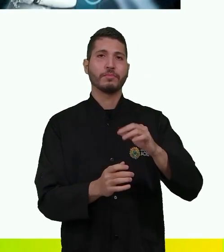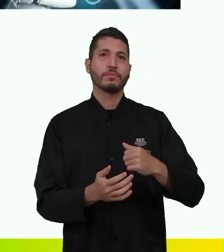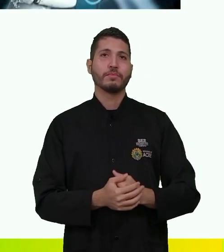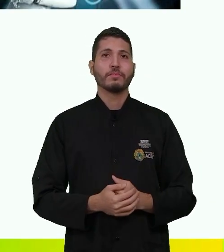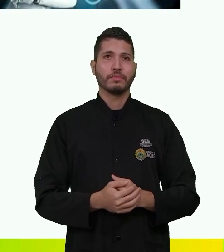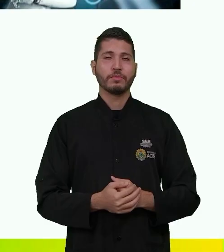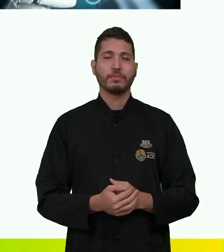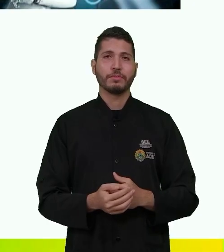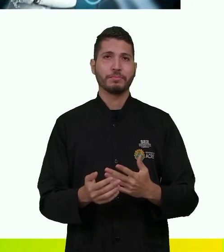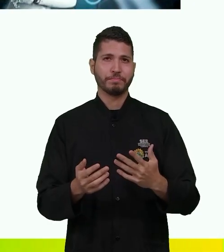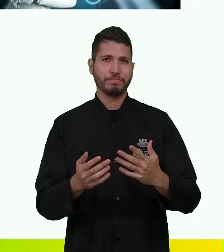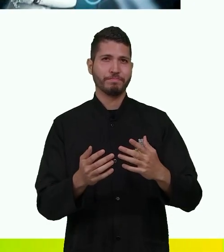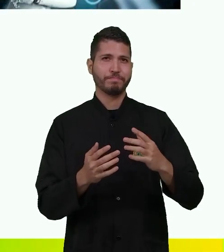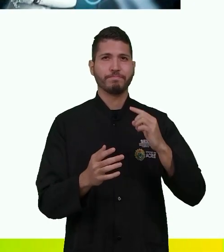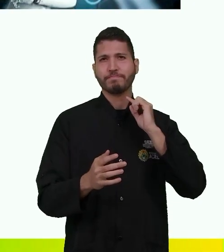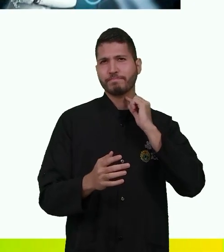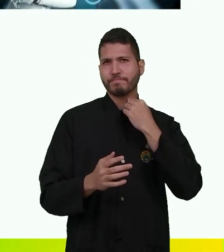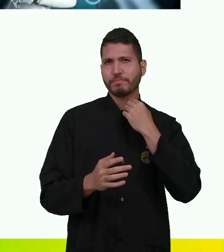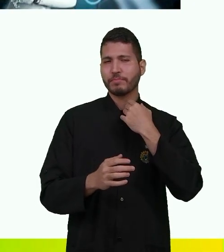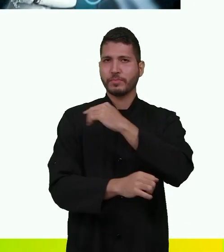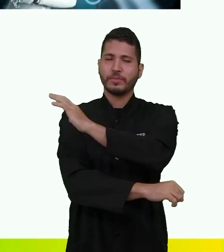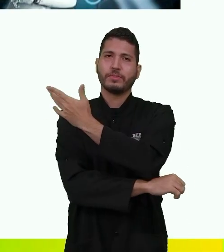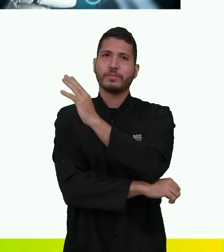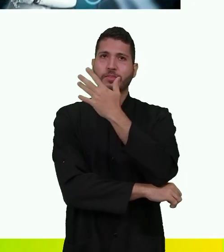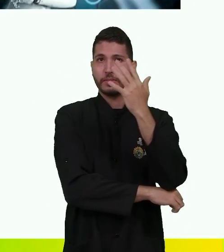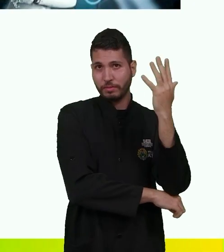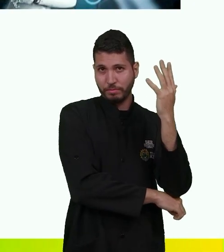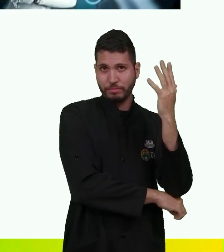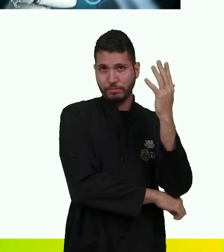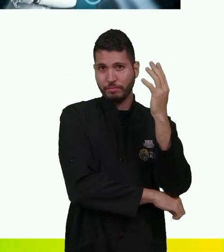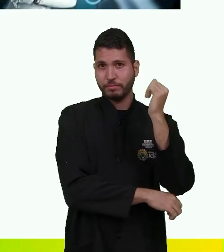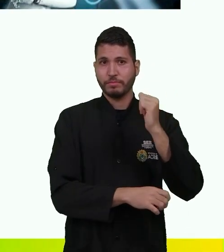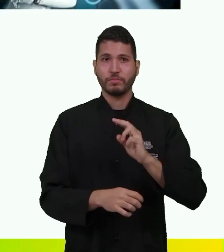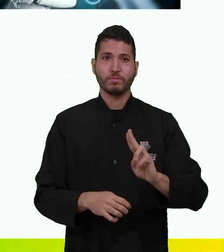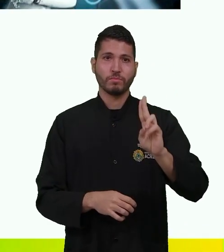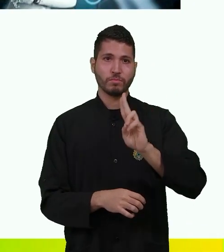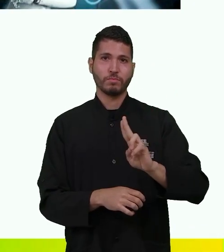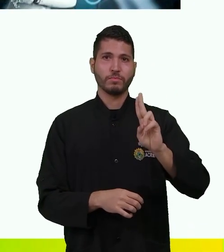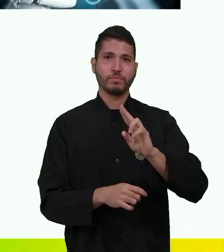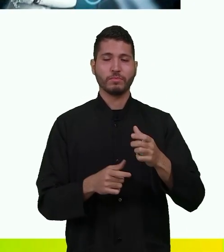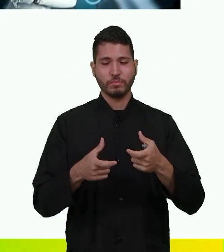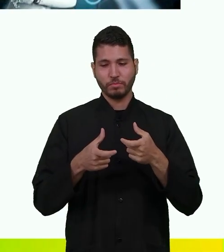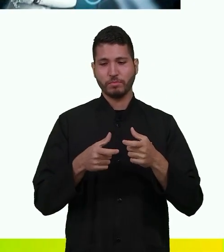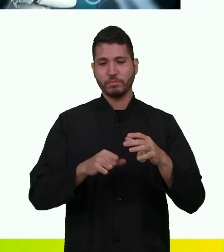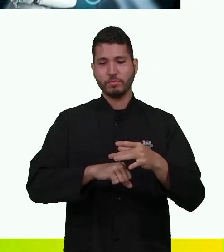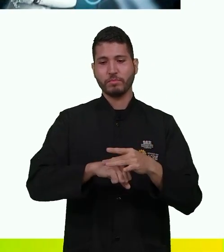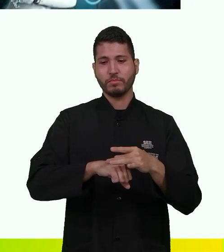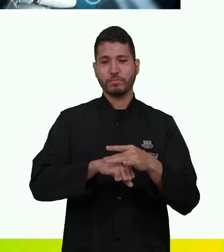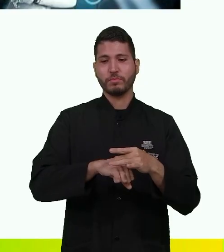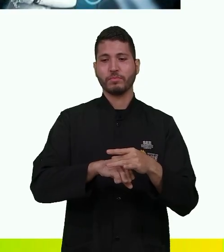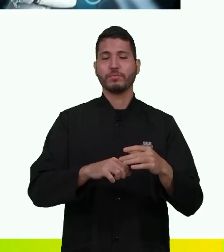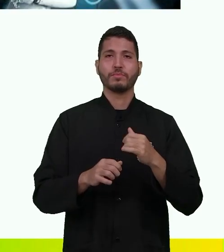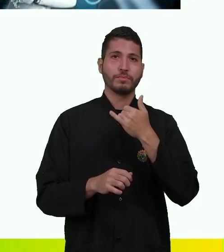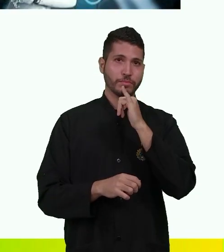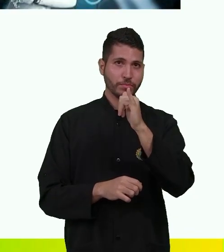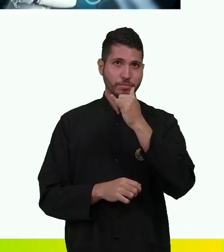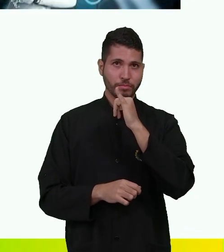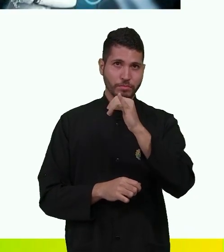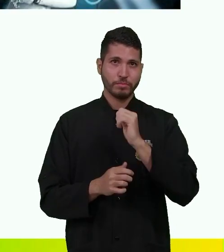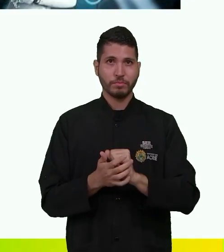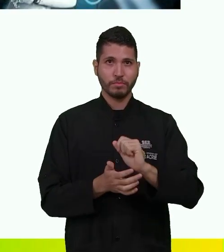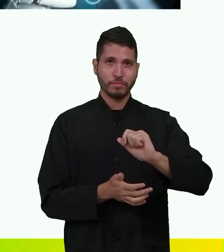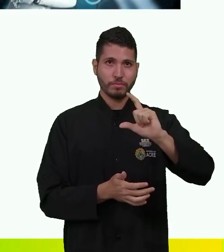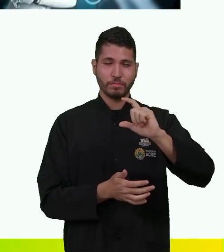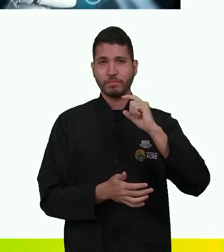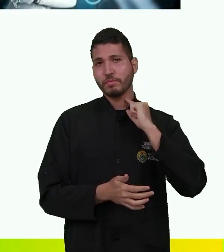forte concentração de indústrias e o uso intensivo de carvão como fonte de energia levaram ao aumento da poluição